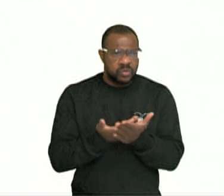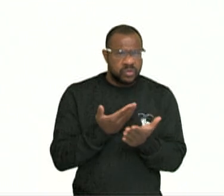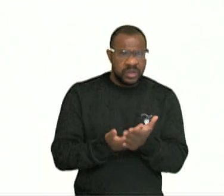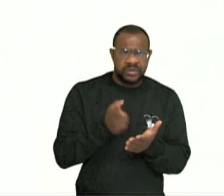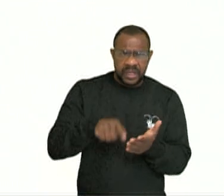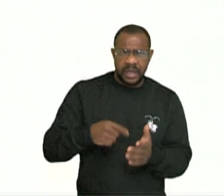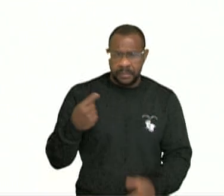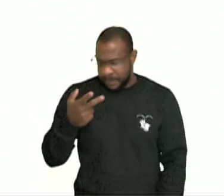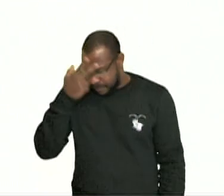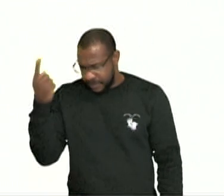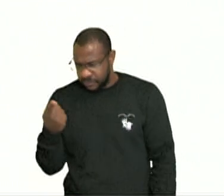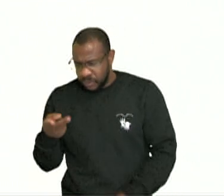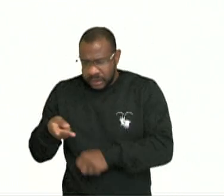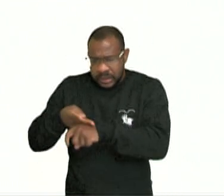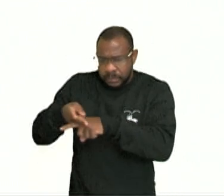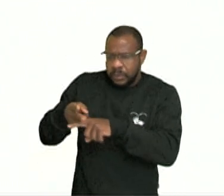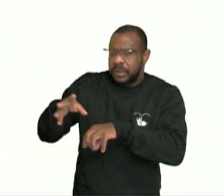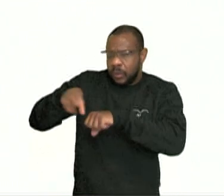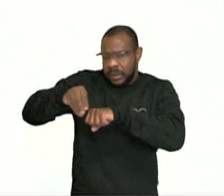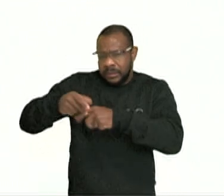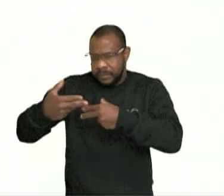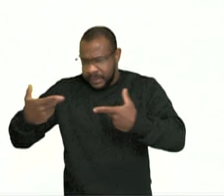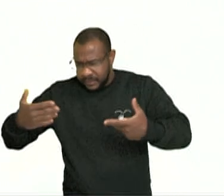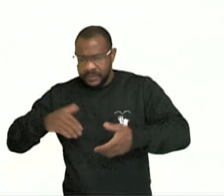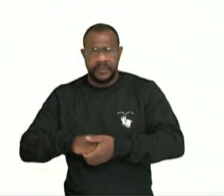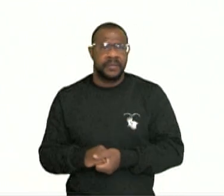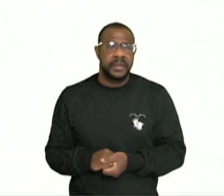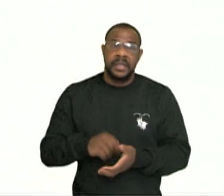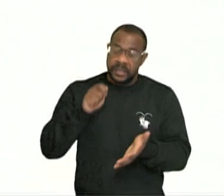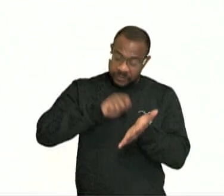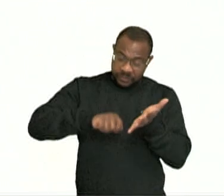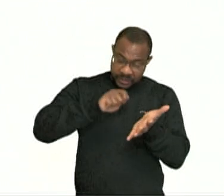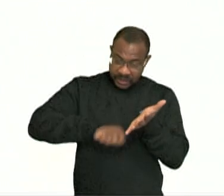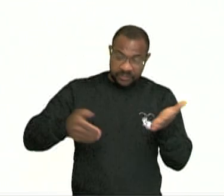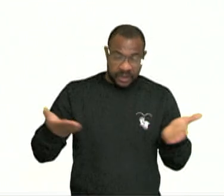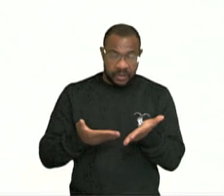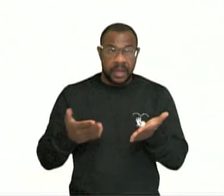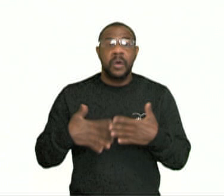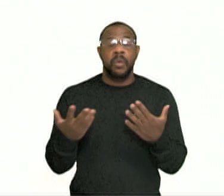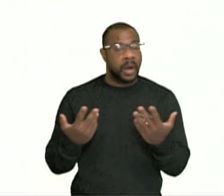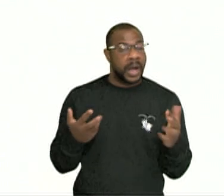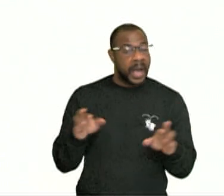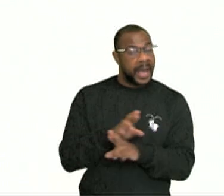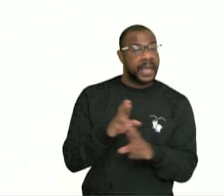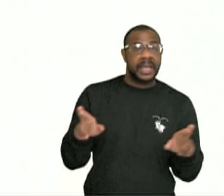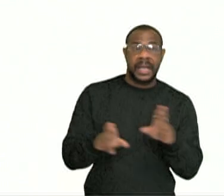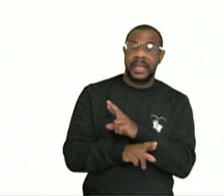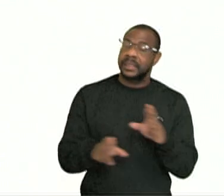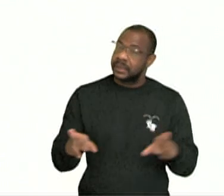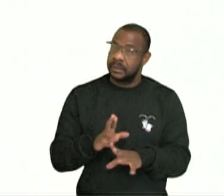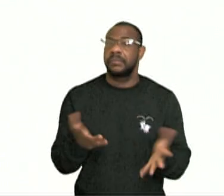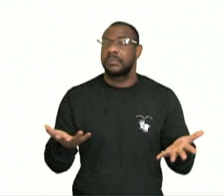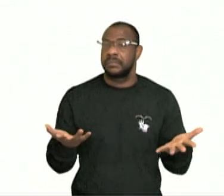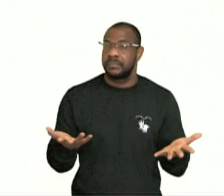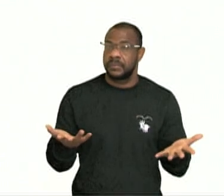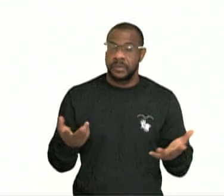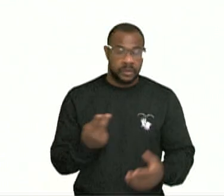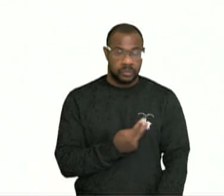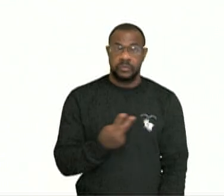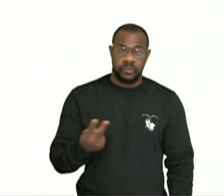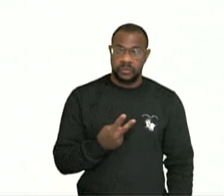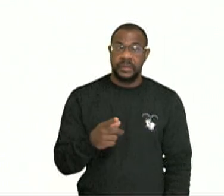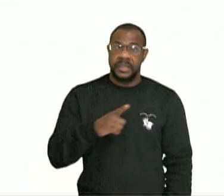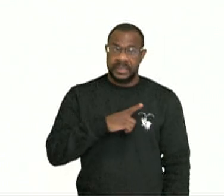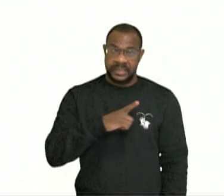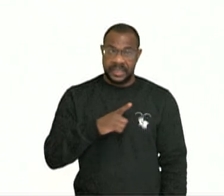prestou atenção no que eu acabei de falar, você vai tirar de letra. Então, escreva lá no seu caderno qual é a relação lógico-discursiva estabelecida